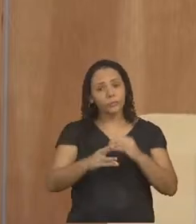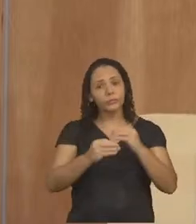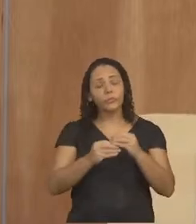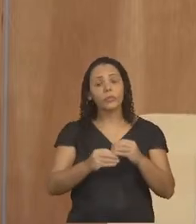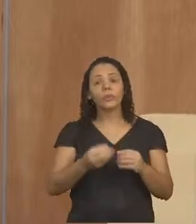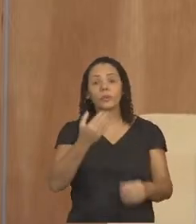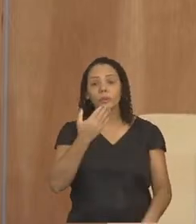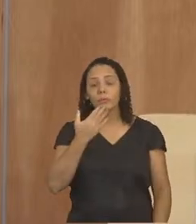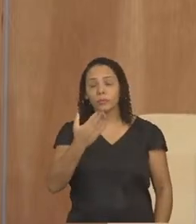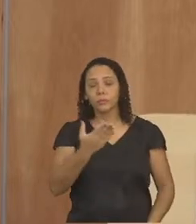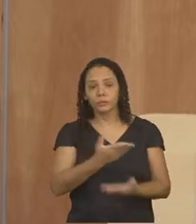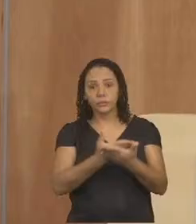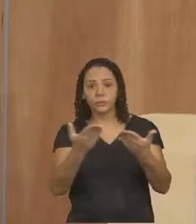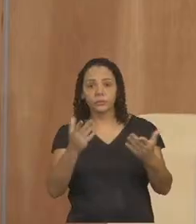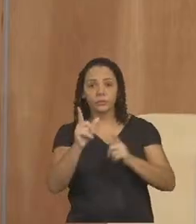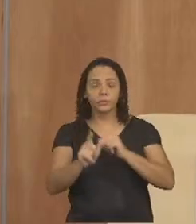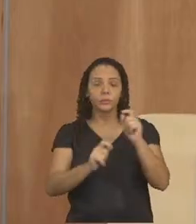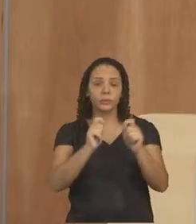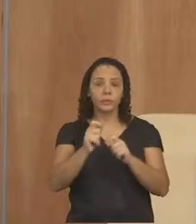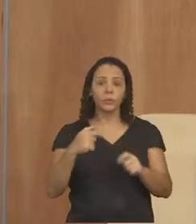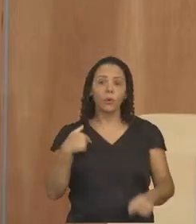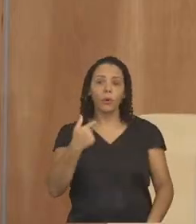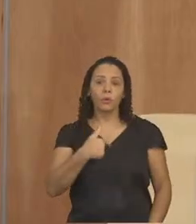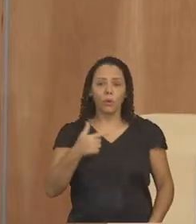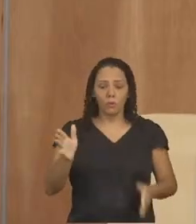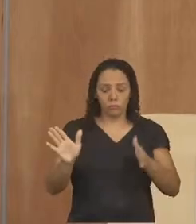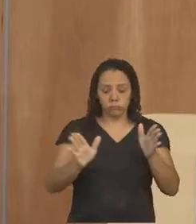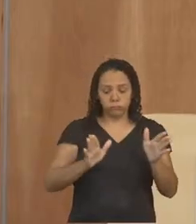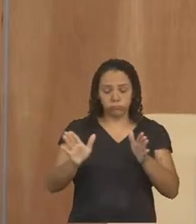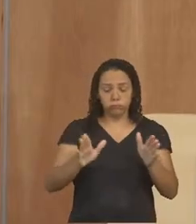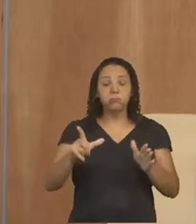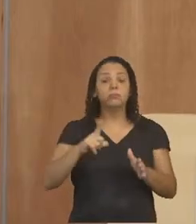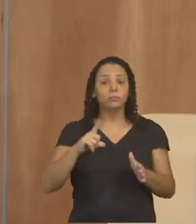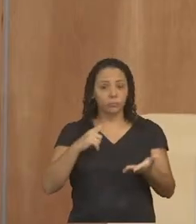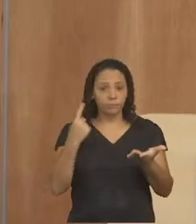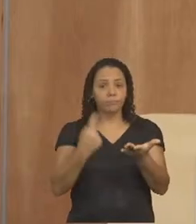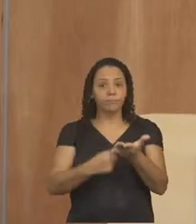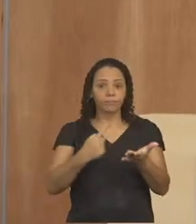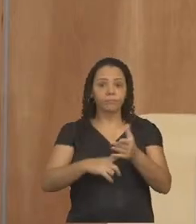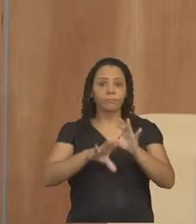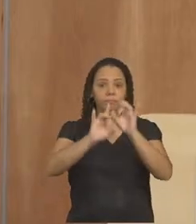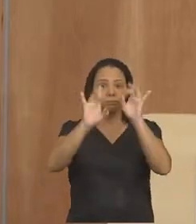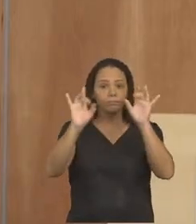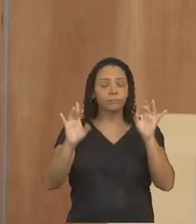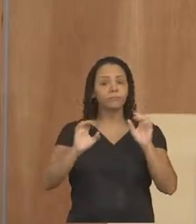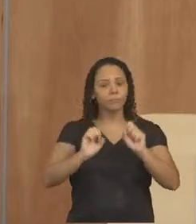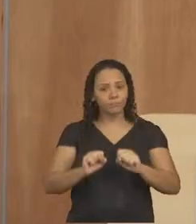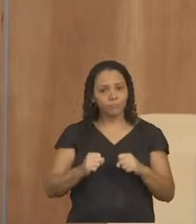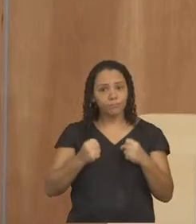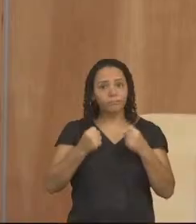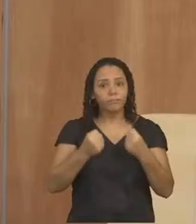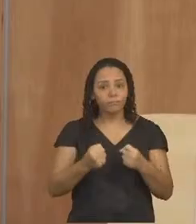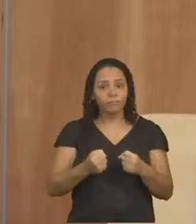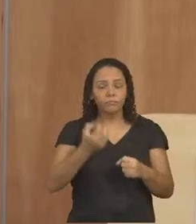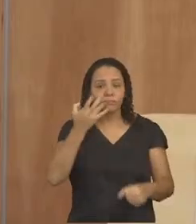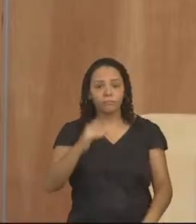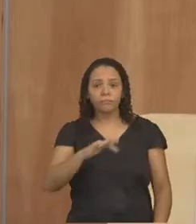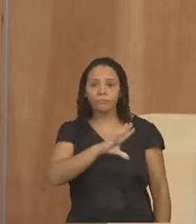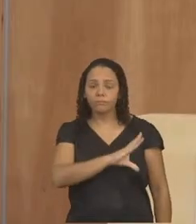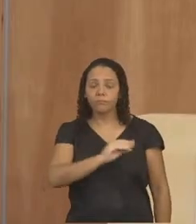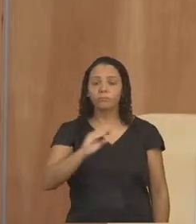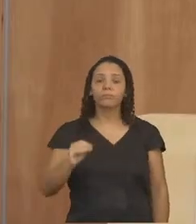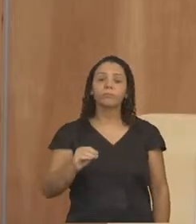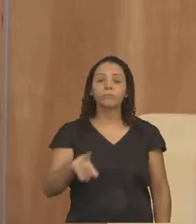quero dizer a vocês que nosso mandato tem um compromisso especial na defesa tanto da criança e